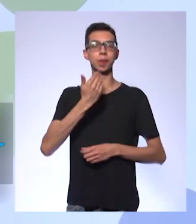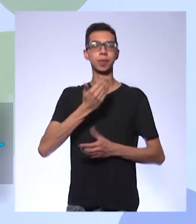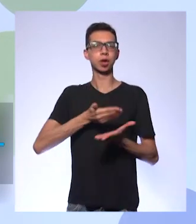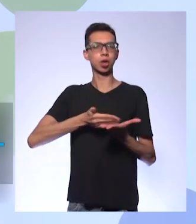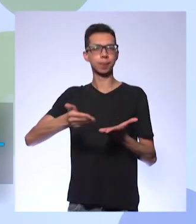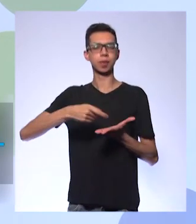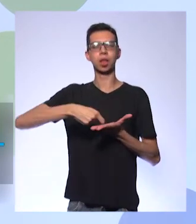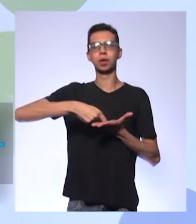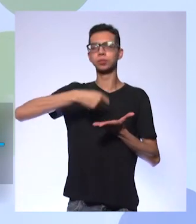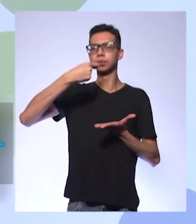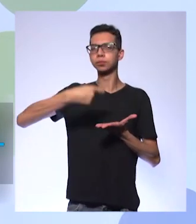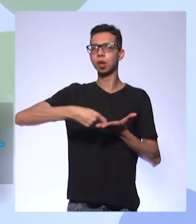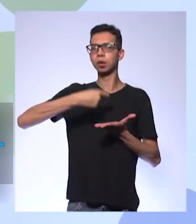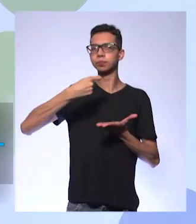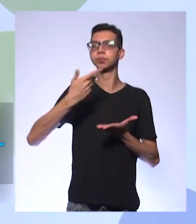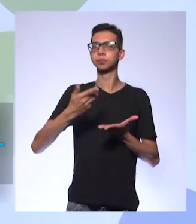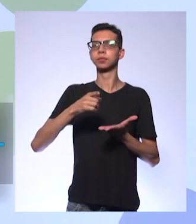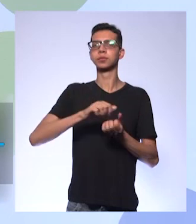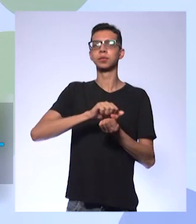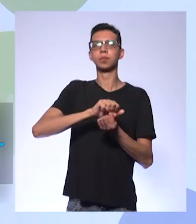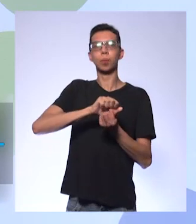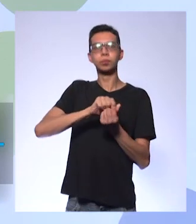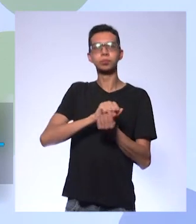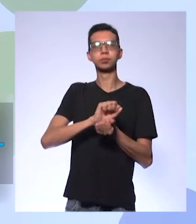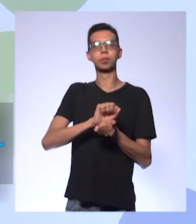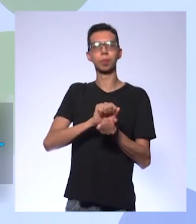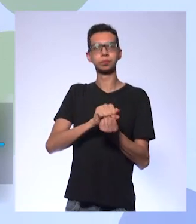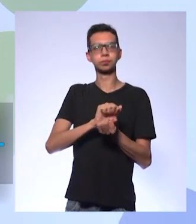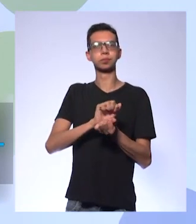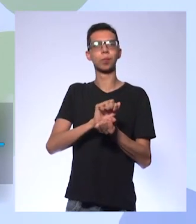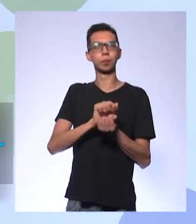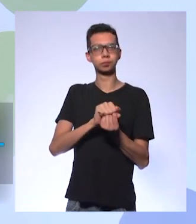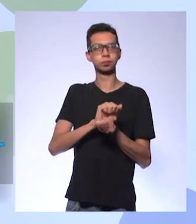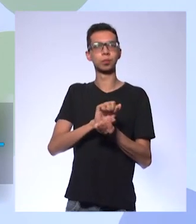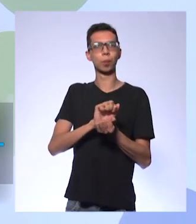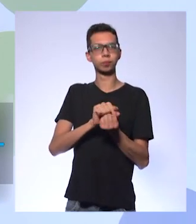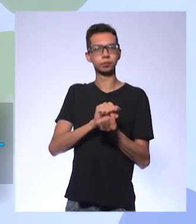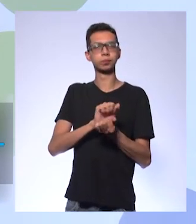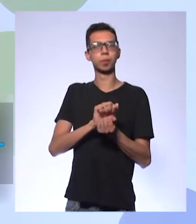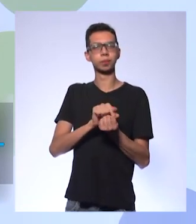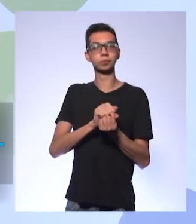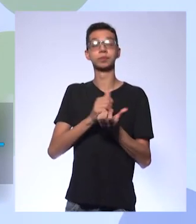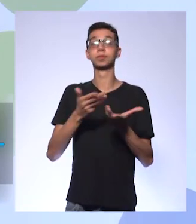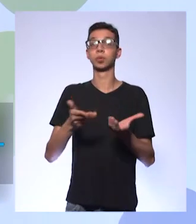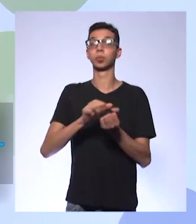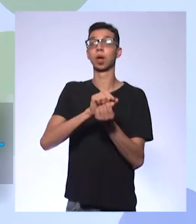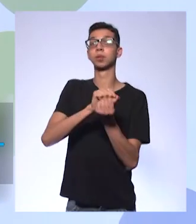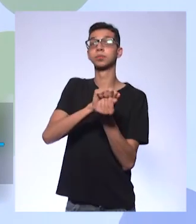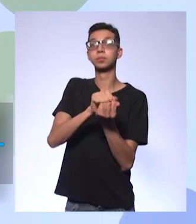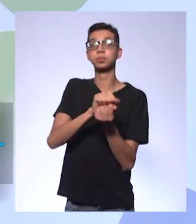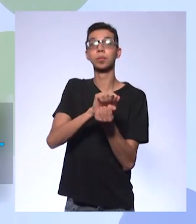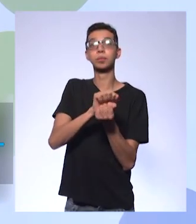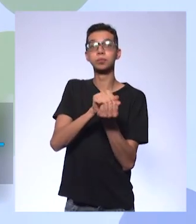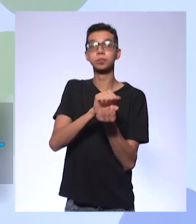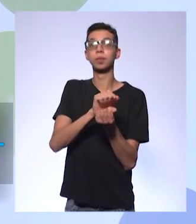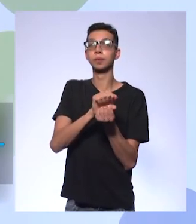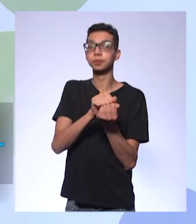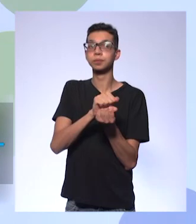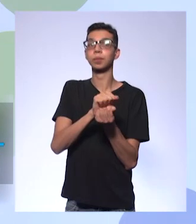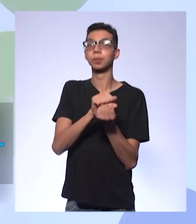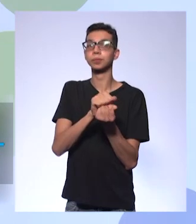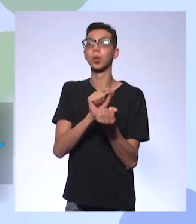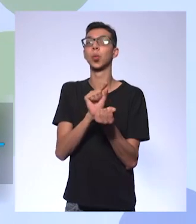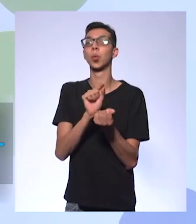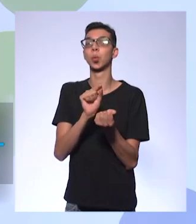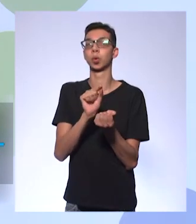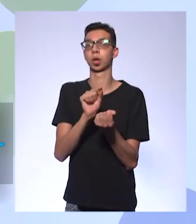a gente tem esse processo da mastigação, né? E aí a mastigação, ela também vai tendo ali nesse processo, então, né,